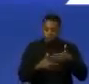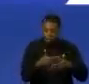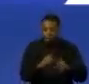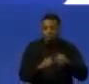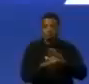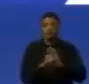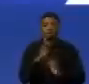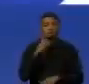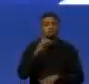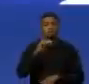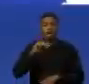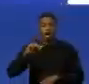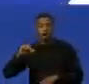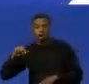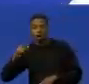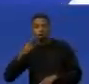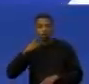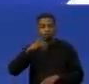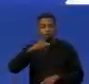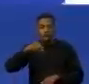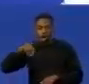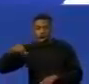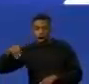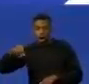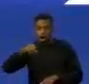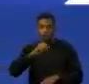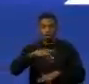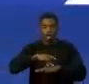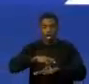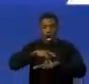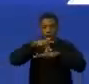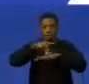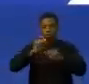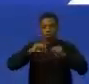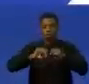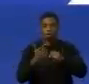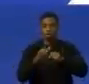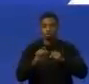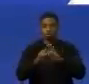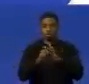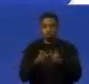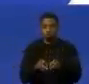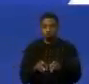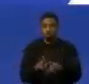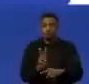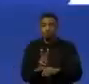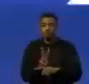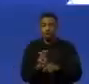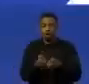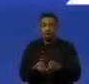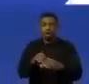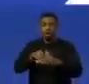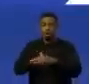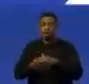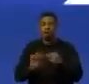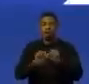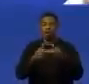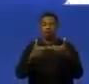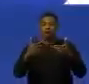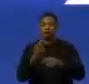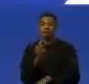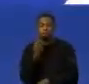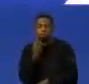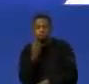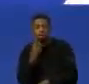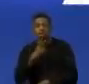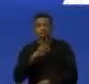de salgamento, de você jogar sal ali numa carne para conservar essa carne. Isso a gente vê no bacalhau, vê isso daqui